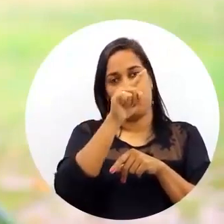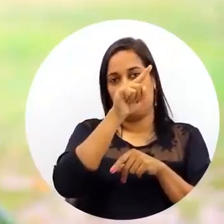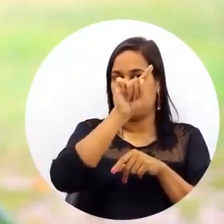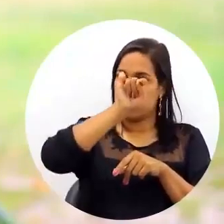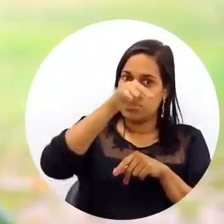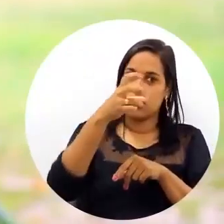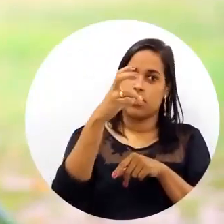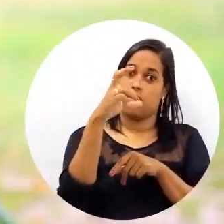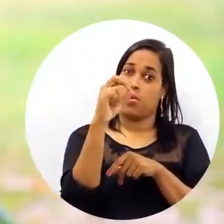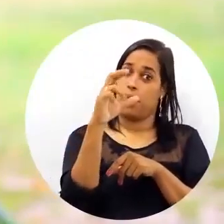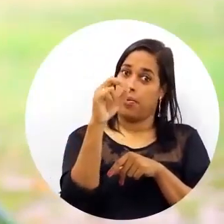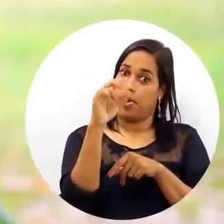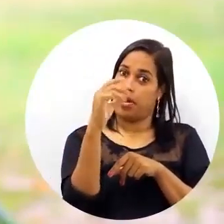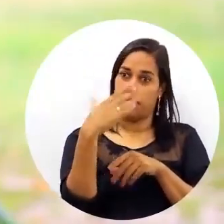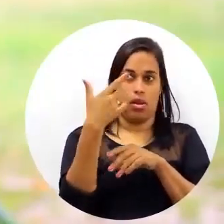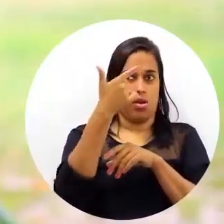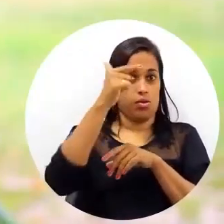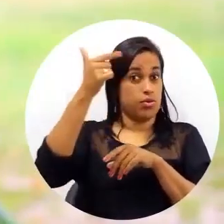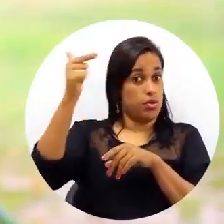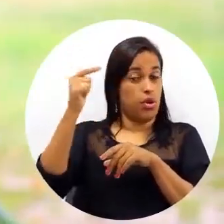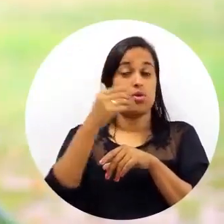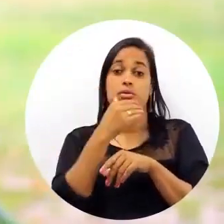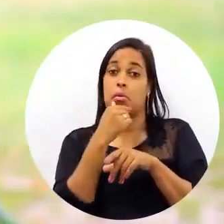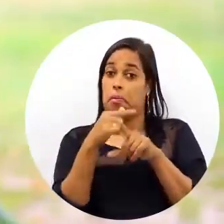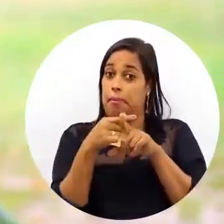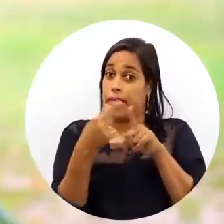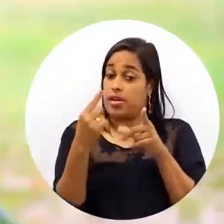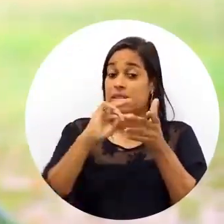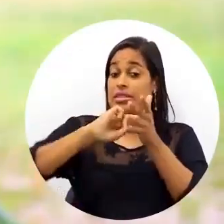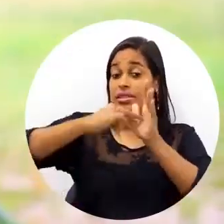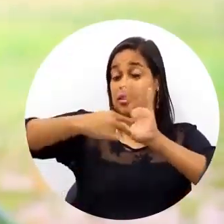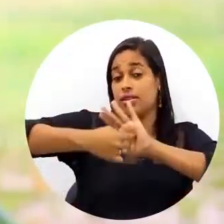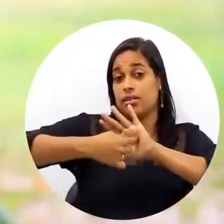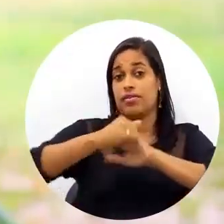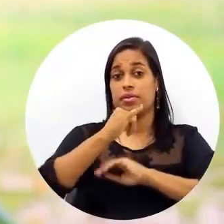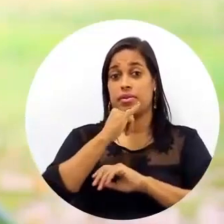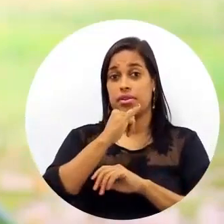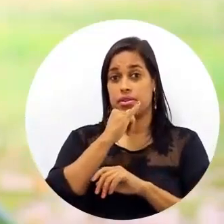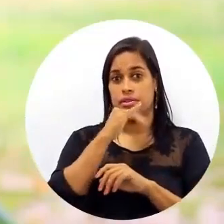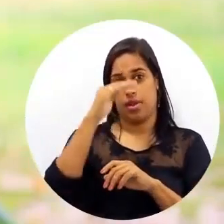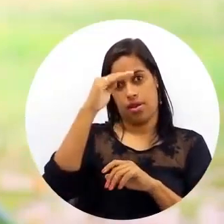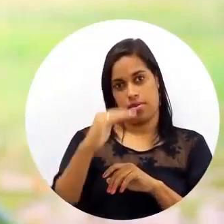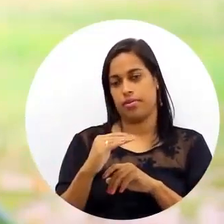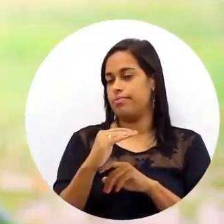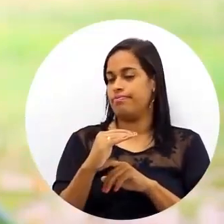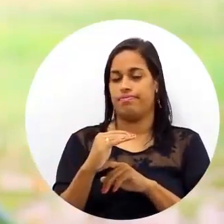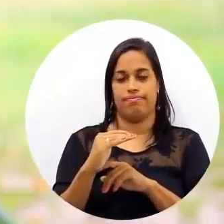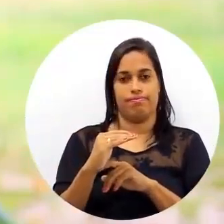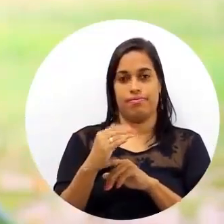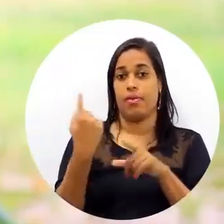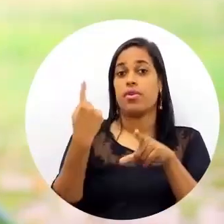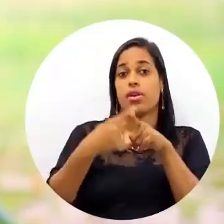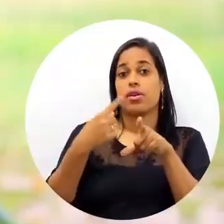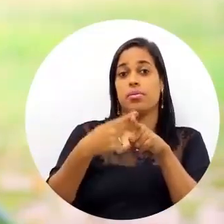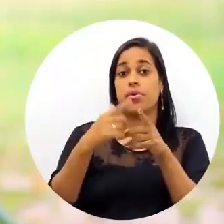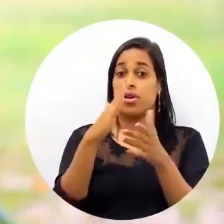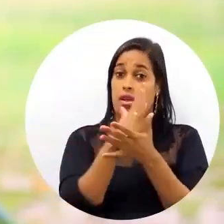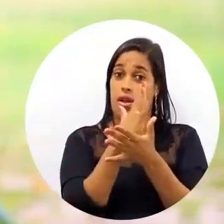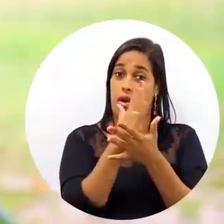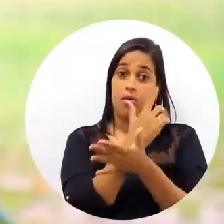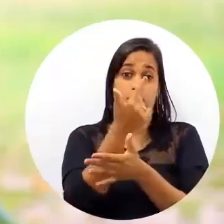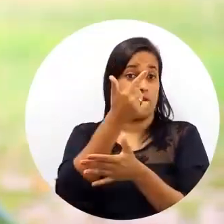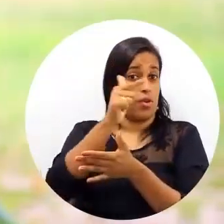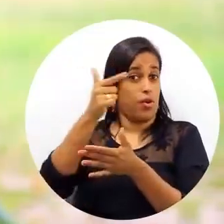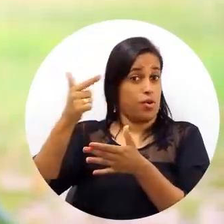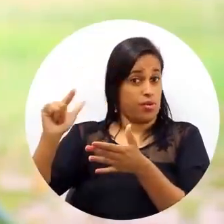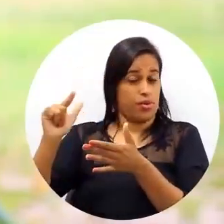altura média em relação aos demais homens. Porém, isso não quer dizer que ele é um homem médio.